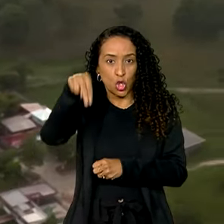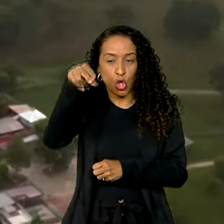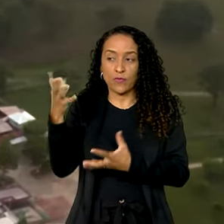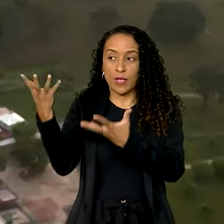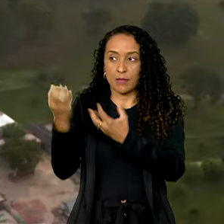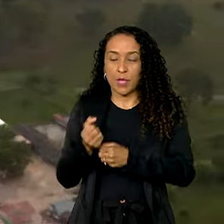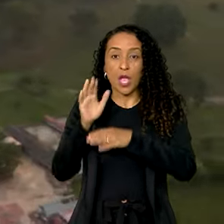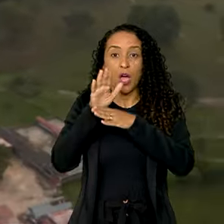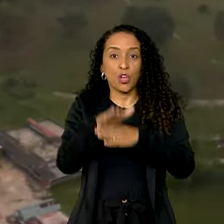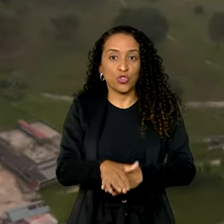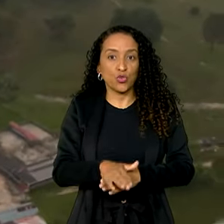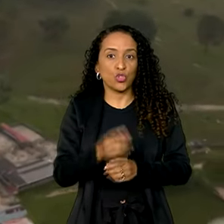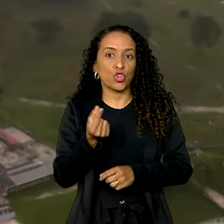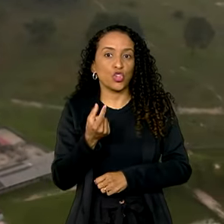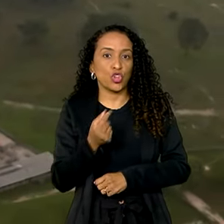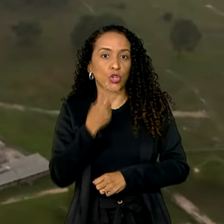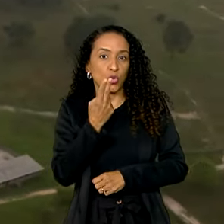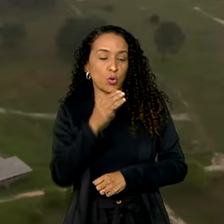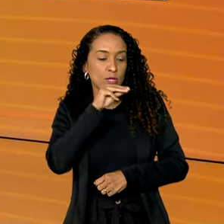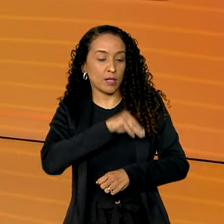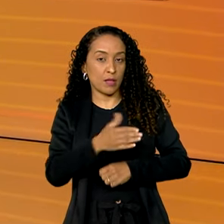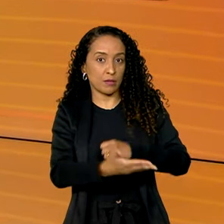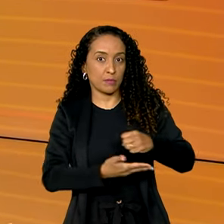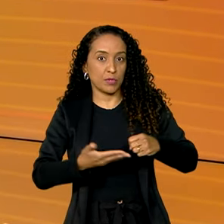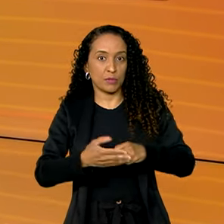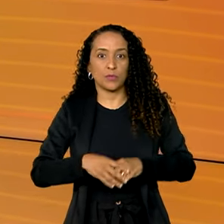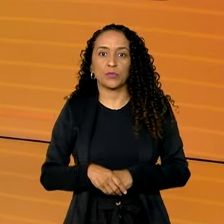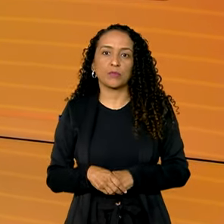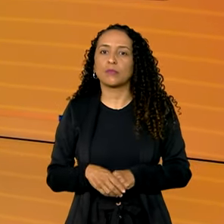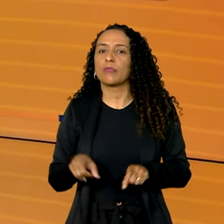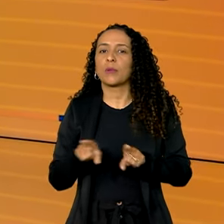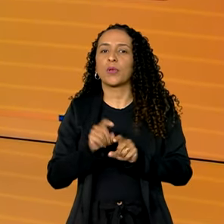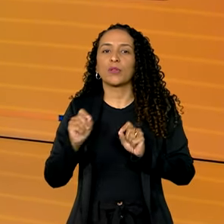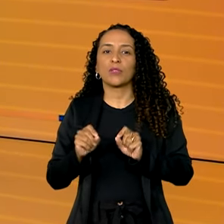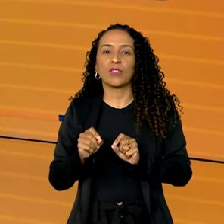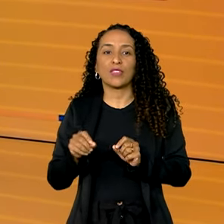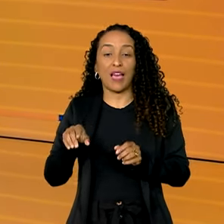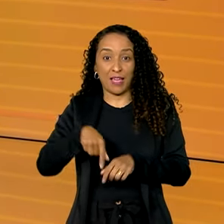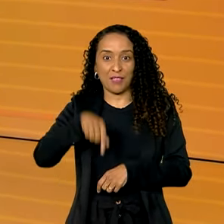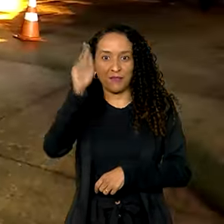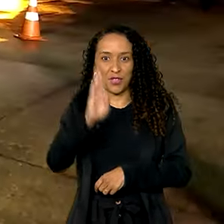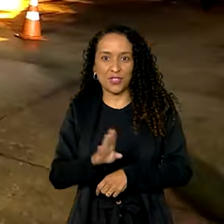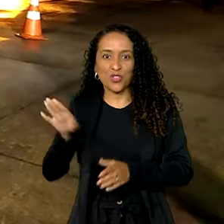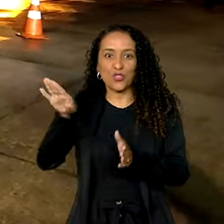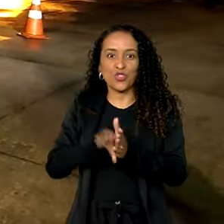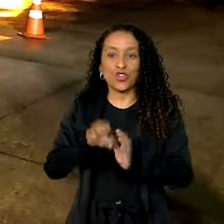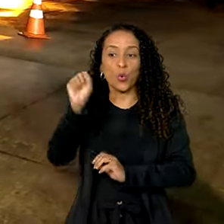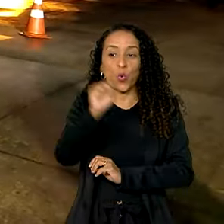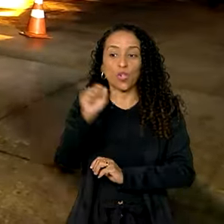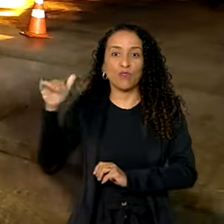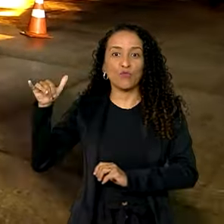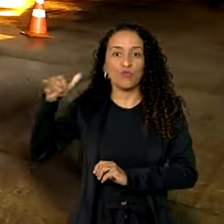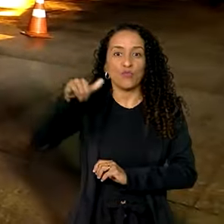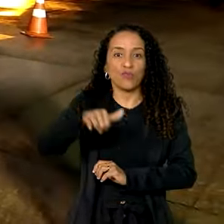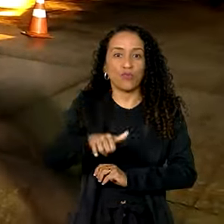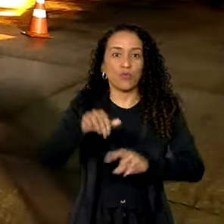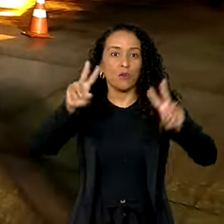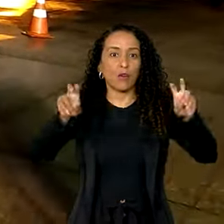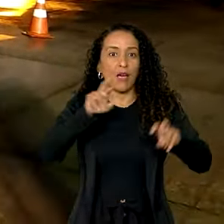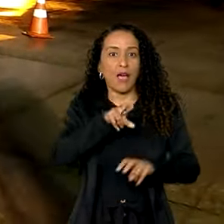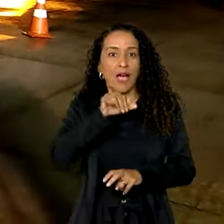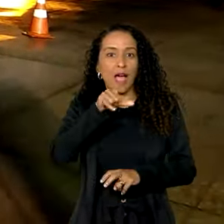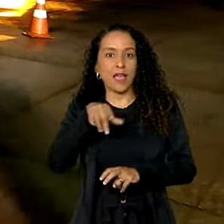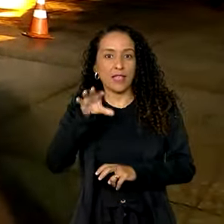receber auxílio no valor de 2 salários mínimos. Veja também, chega ao Brasil o 8º voo da Operação Raízes